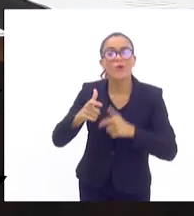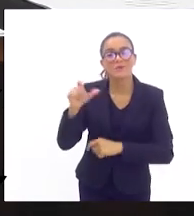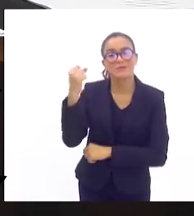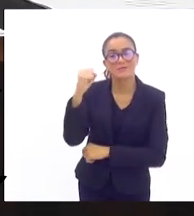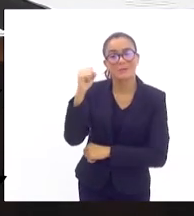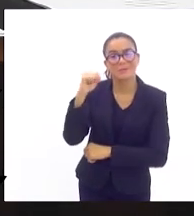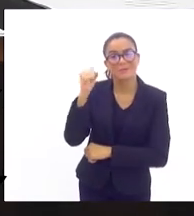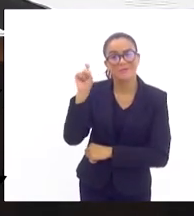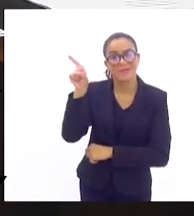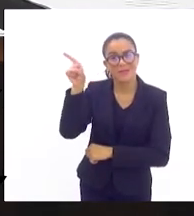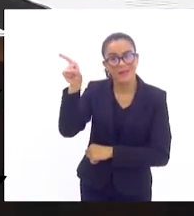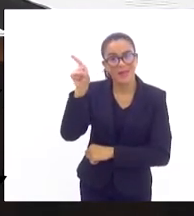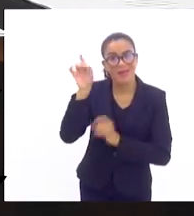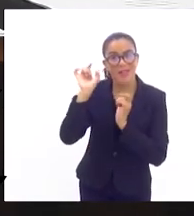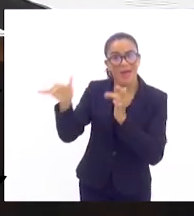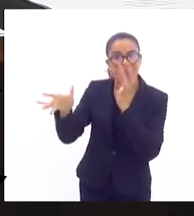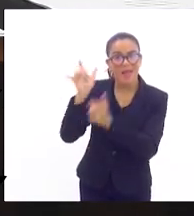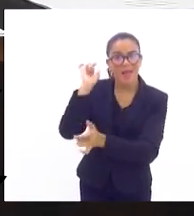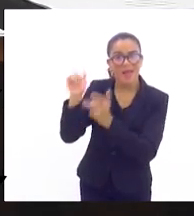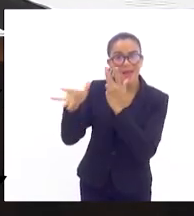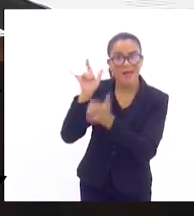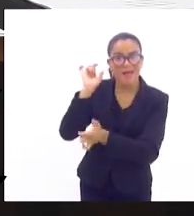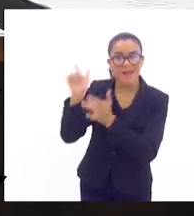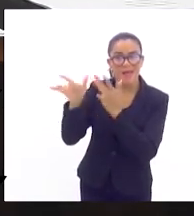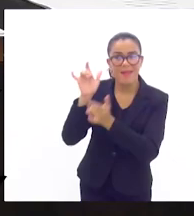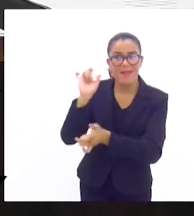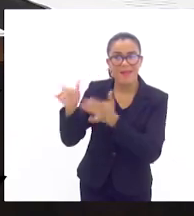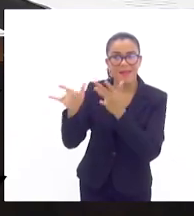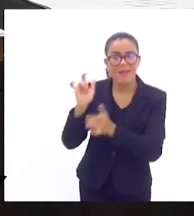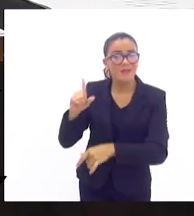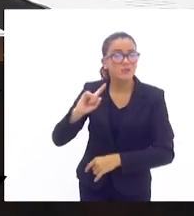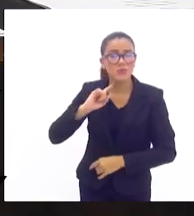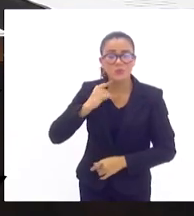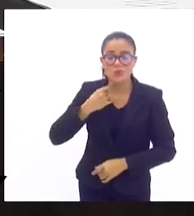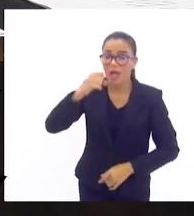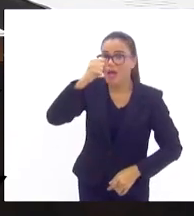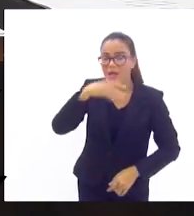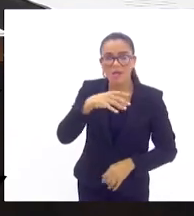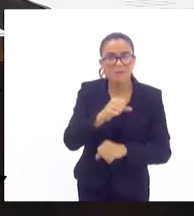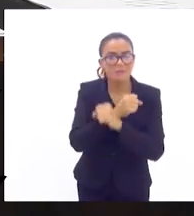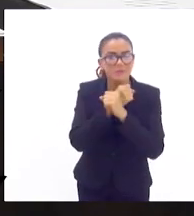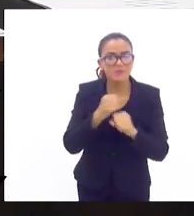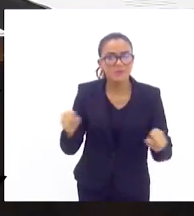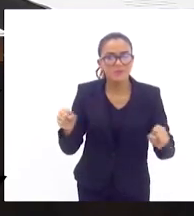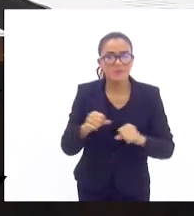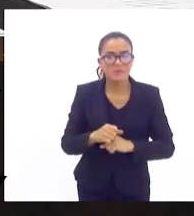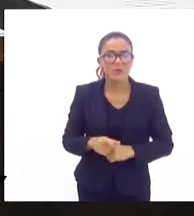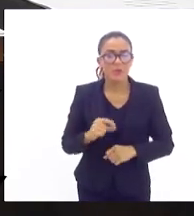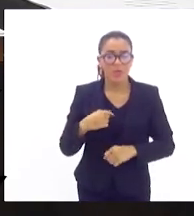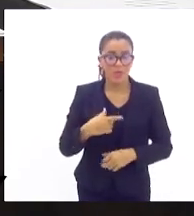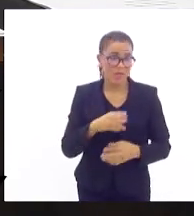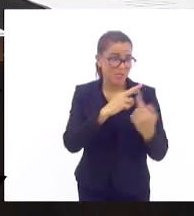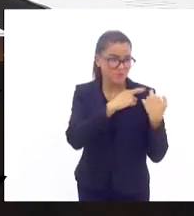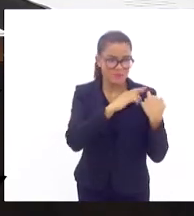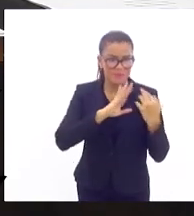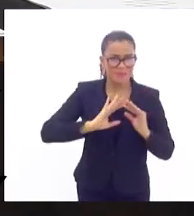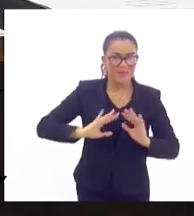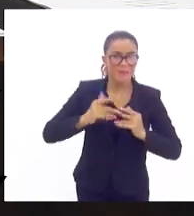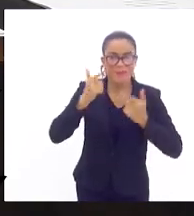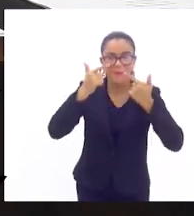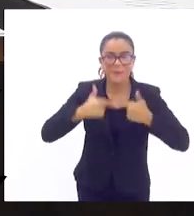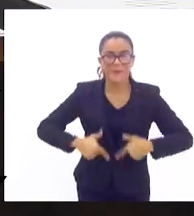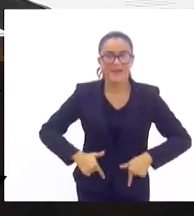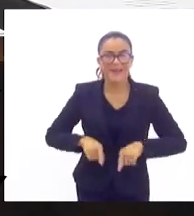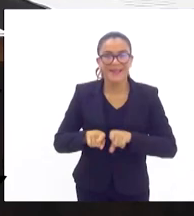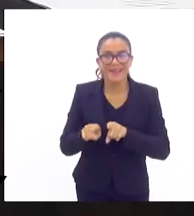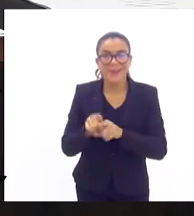seco. Isso é um absurdo. E a Mais Saneamento simplesmente, né, tira a sua responsabilidade e no contrato